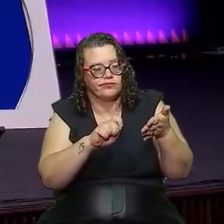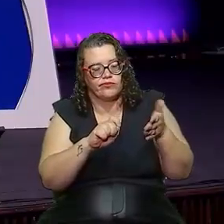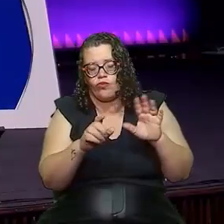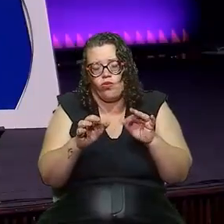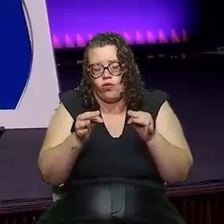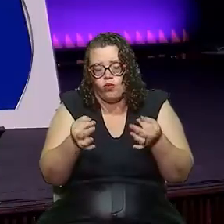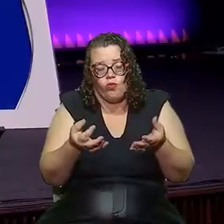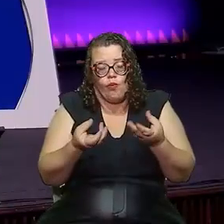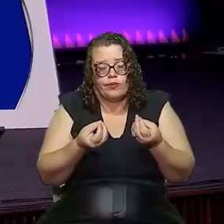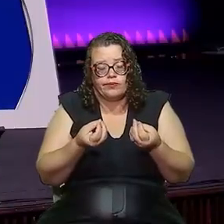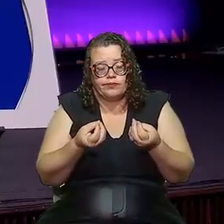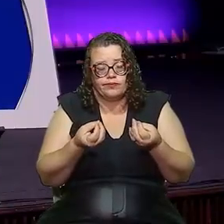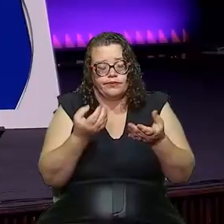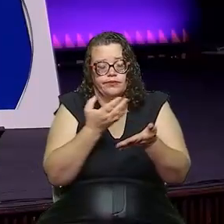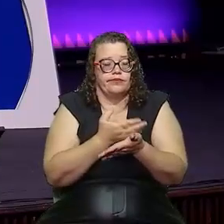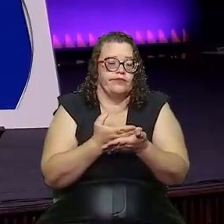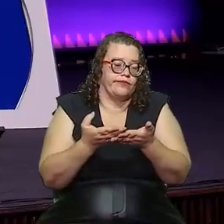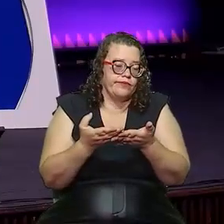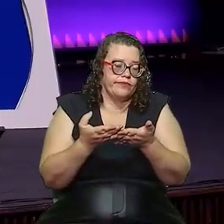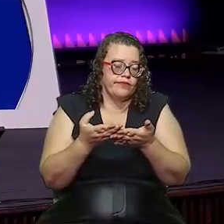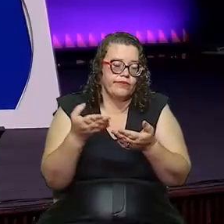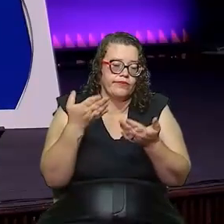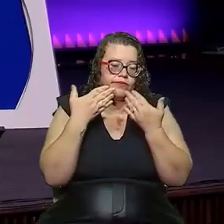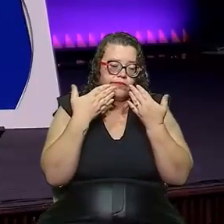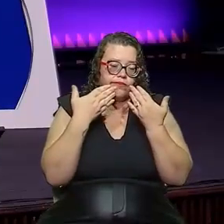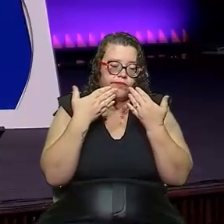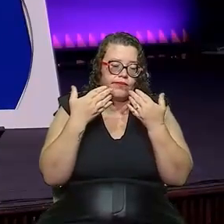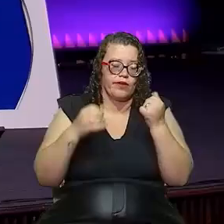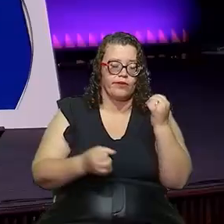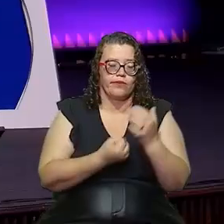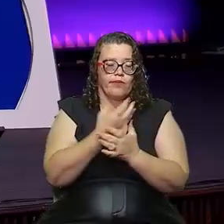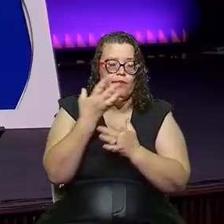Enfim, né? A gente começou a conversa, você trouxe uma